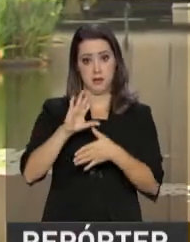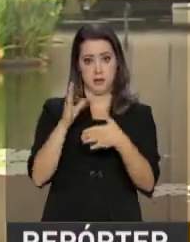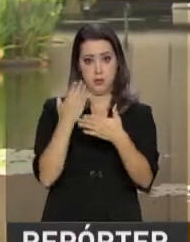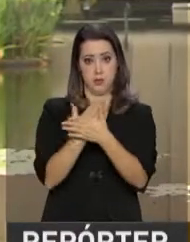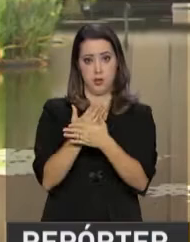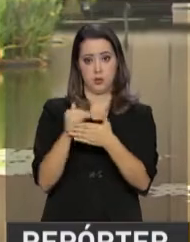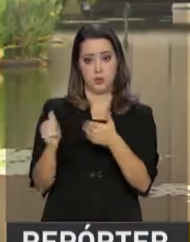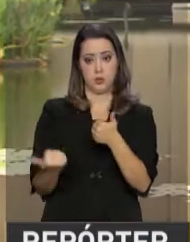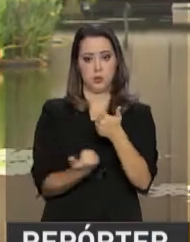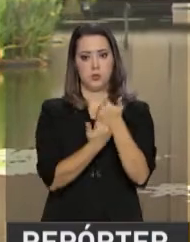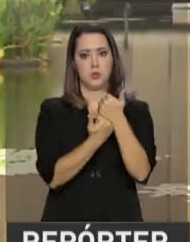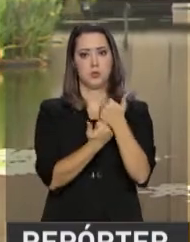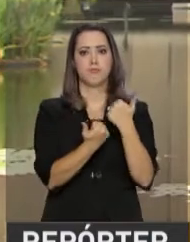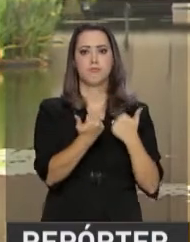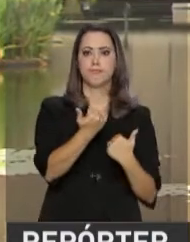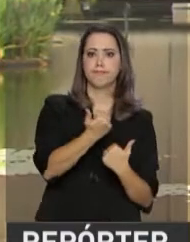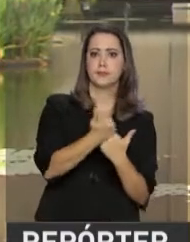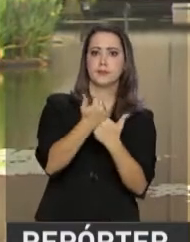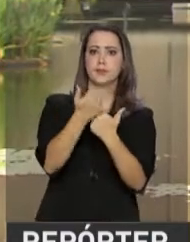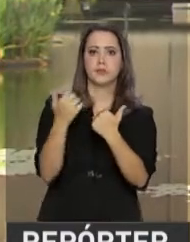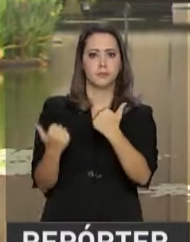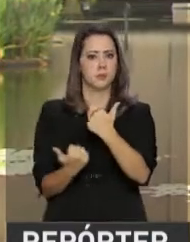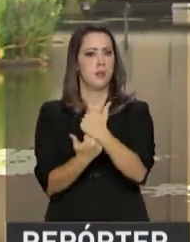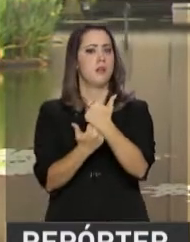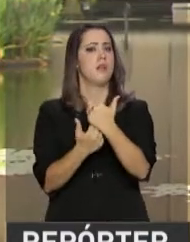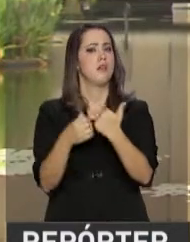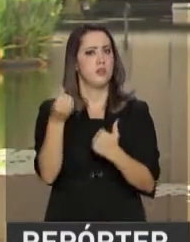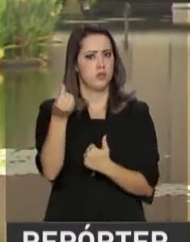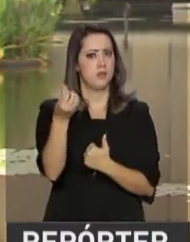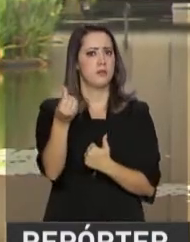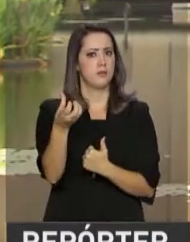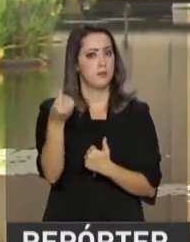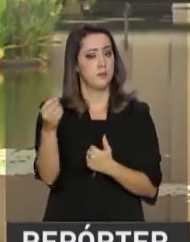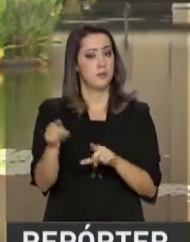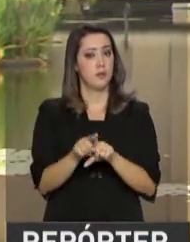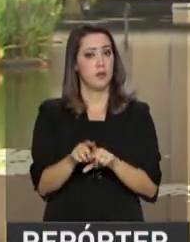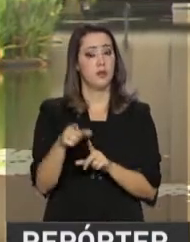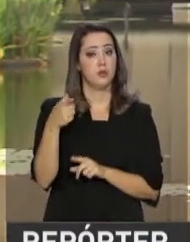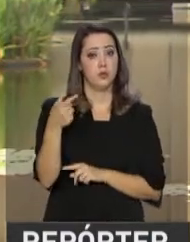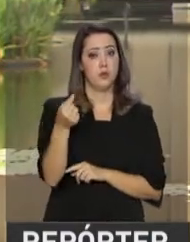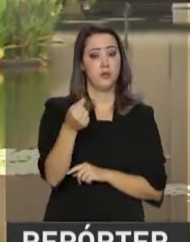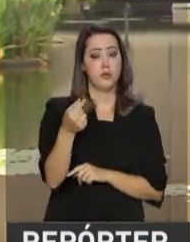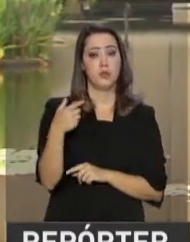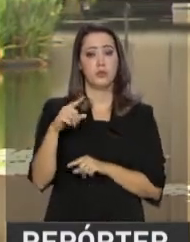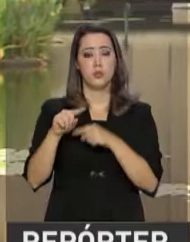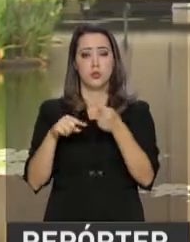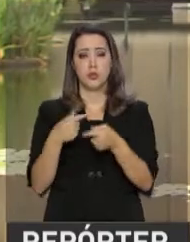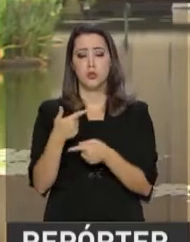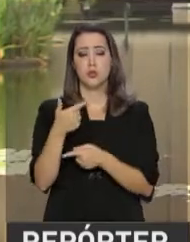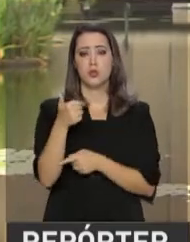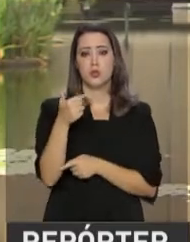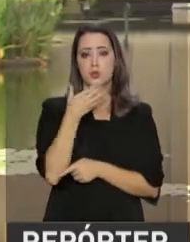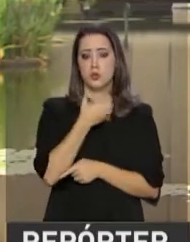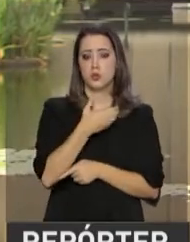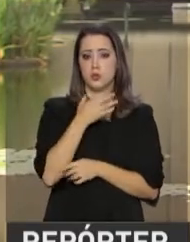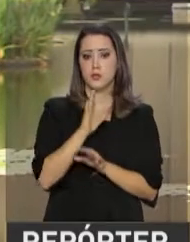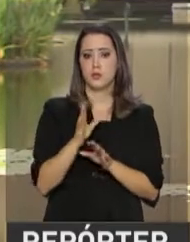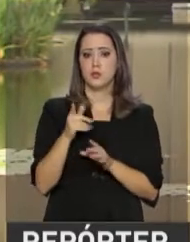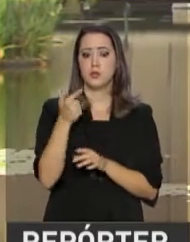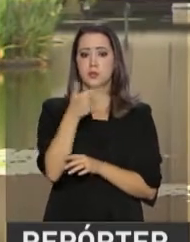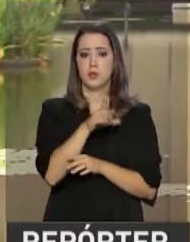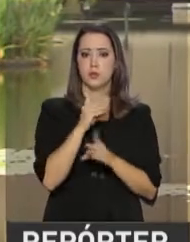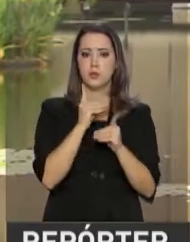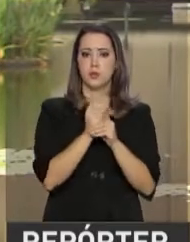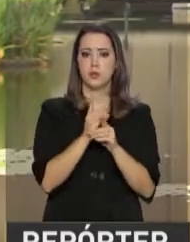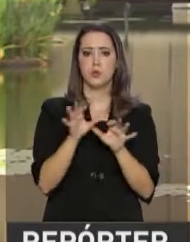país integrante do bloco. Nos dias 20 e 21 de dezembro, o Brasil realiza mais um encontro e encerra a participação brasileira no